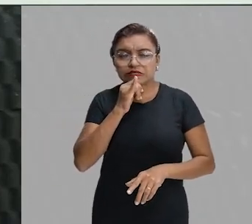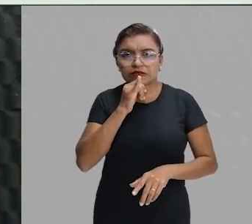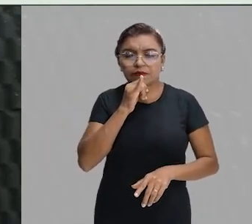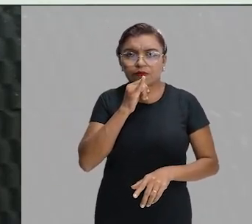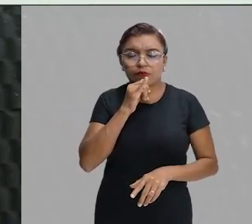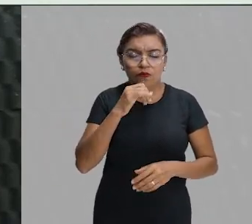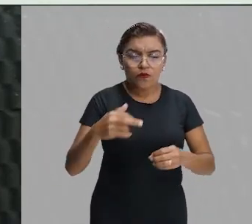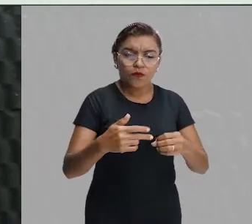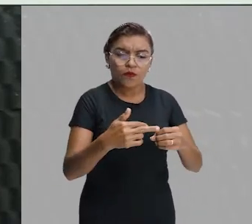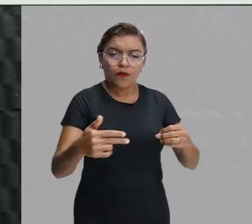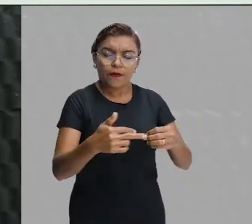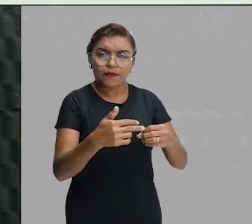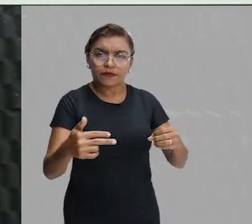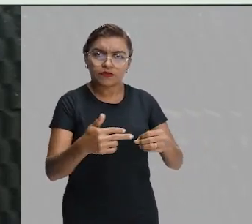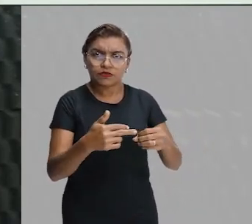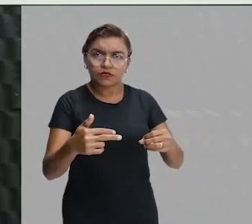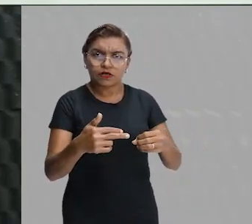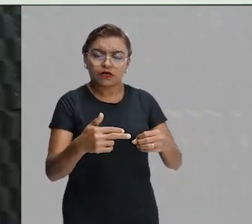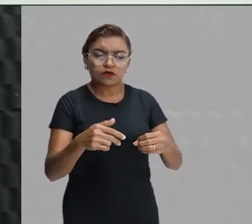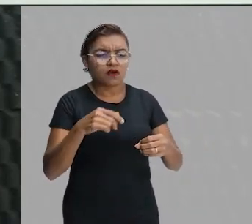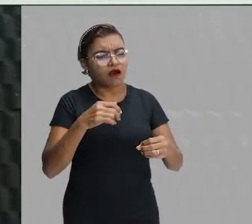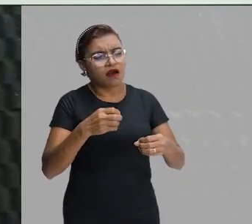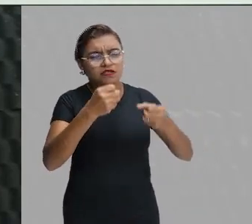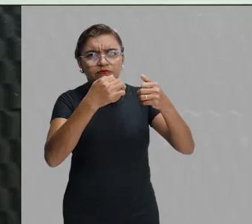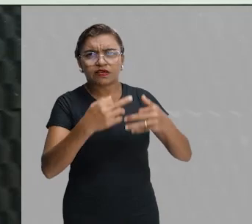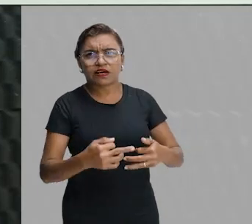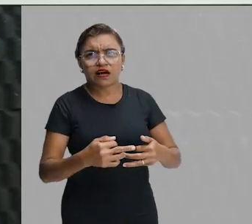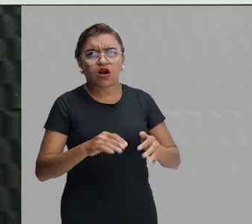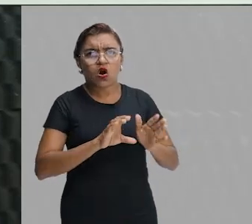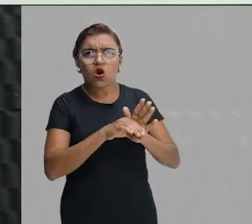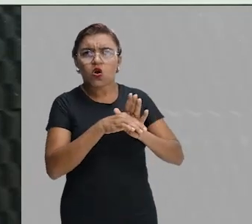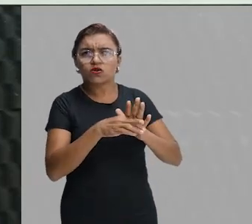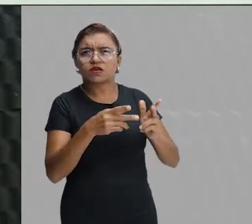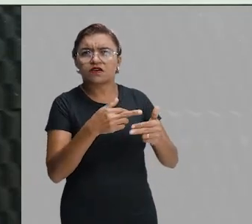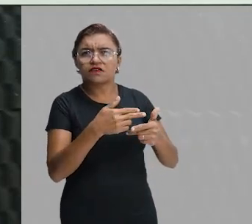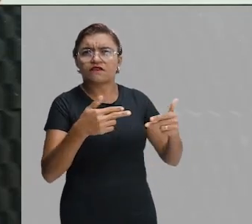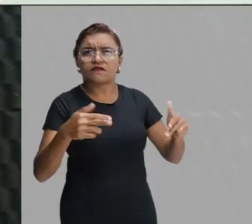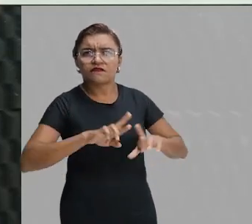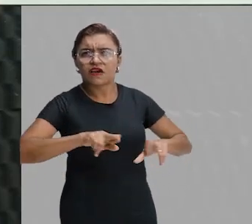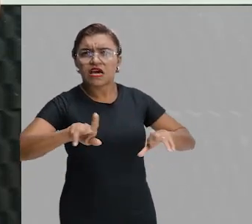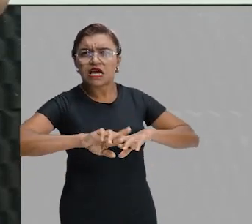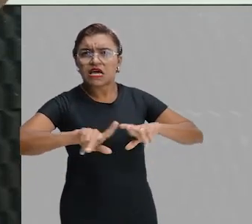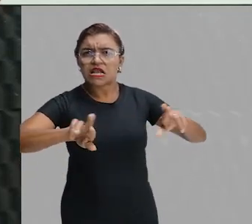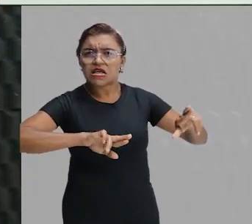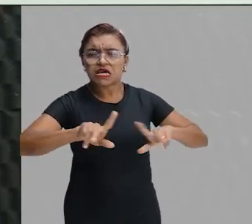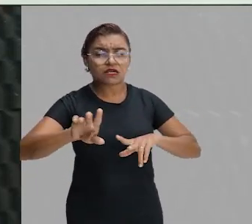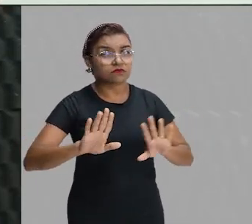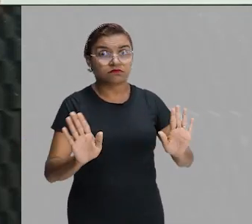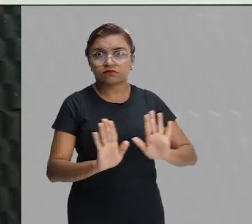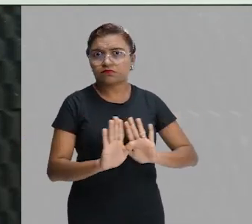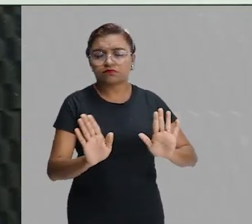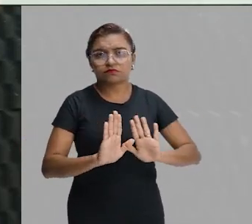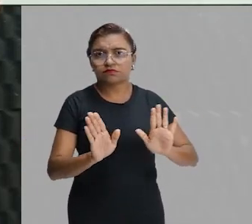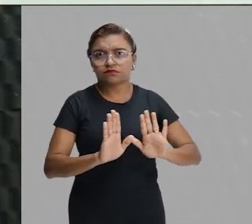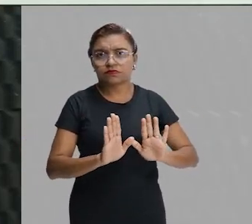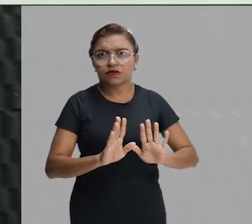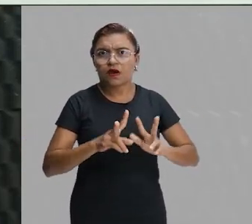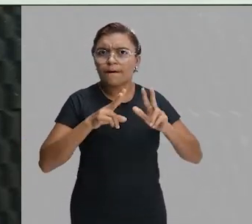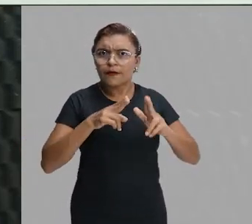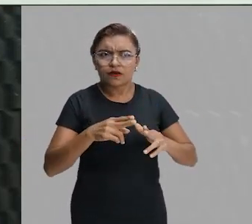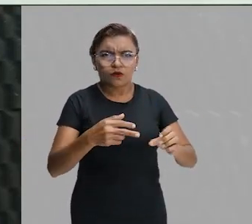diferentes sobre o mesmo objeto. Dizer, conceituar, elaborar ou atribuir coisas diferentes a uma